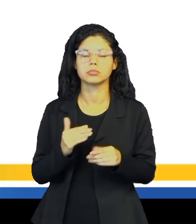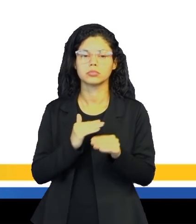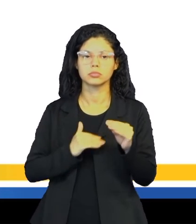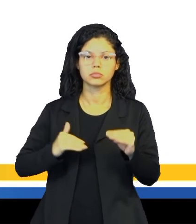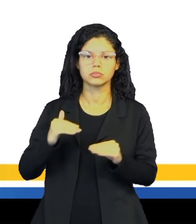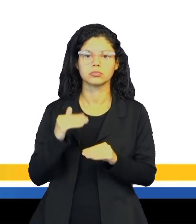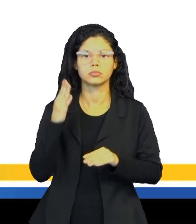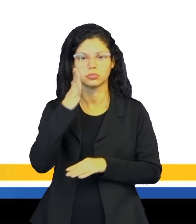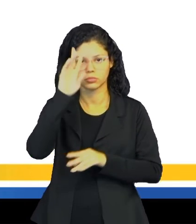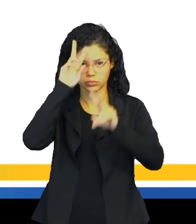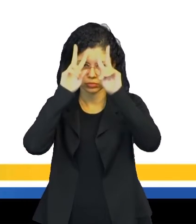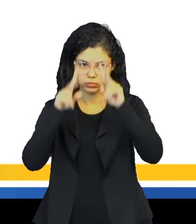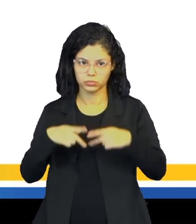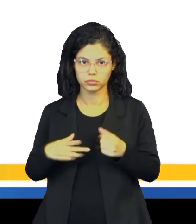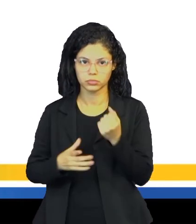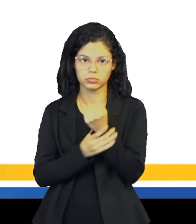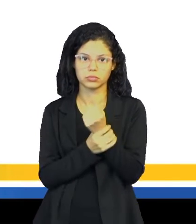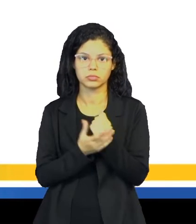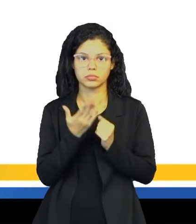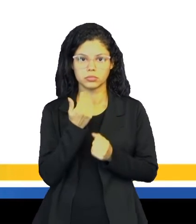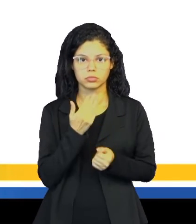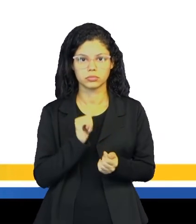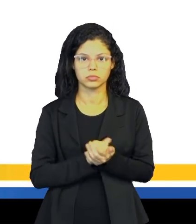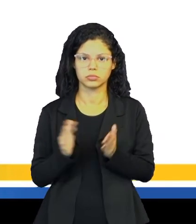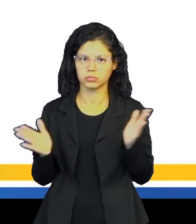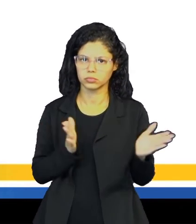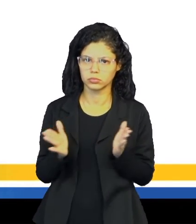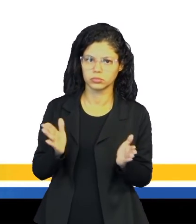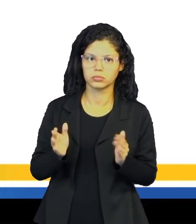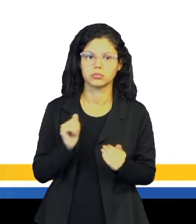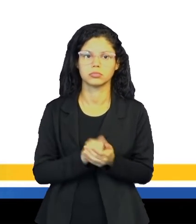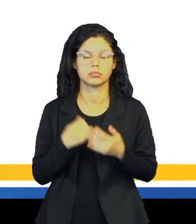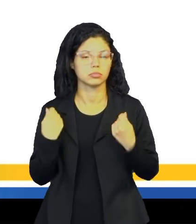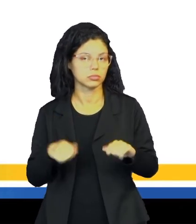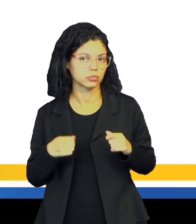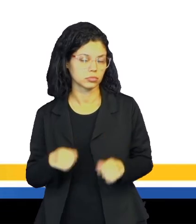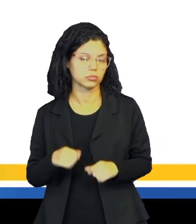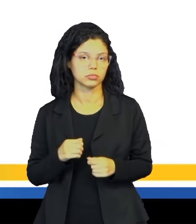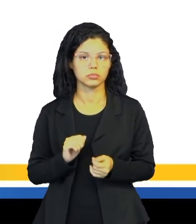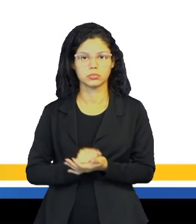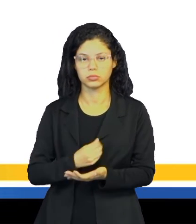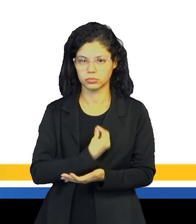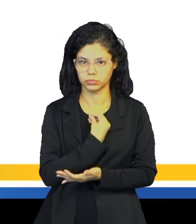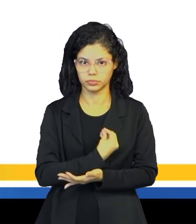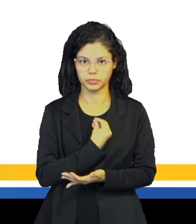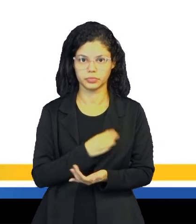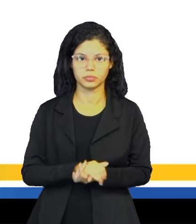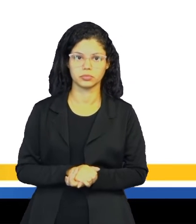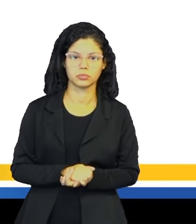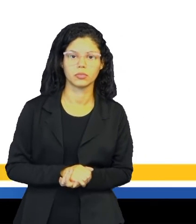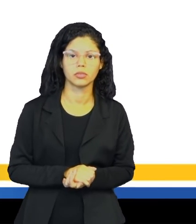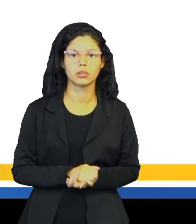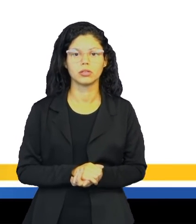à dignidade humana, na segurança alimentar e no acesso a elementos necessários à